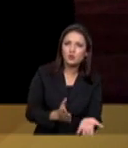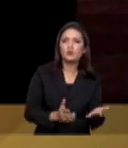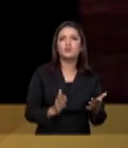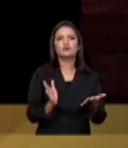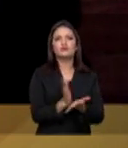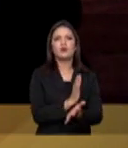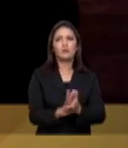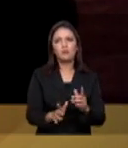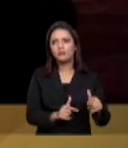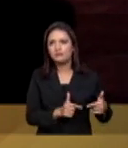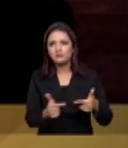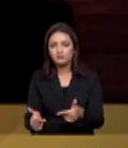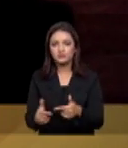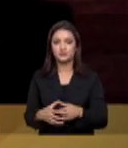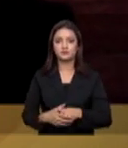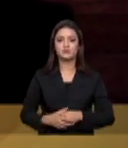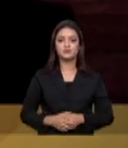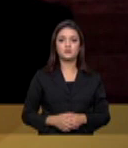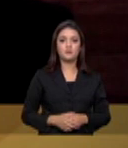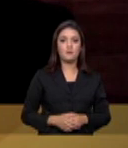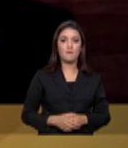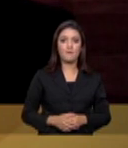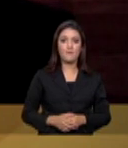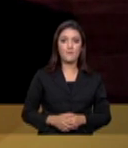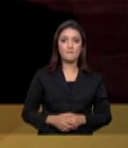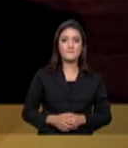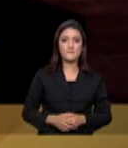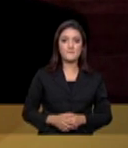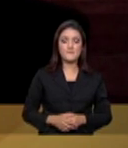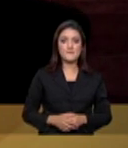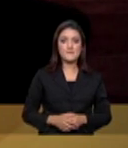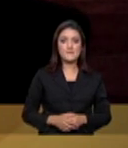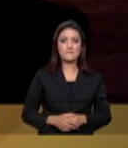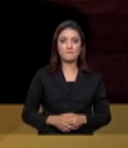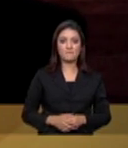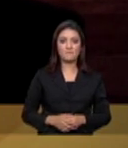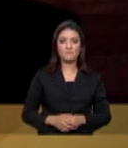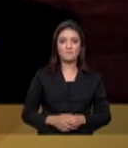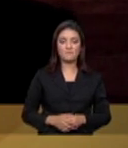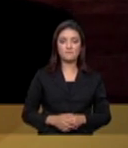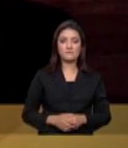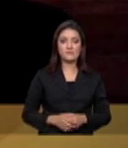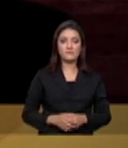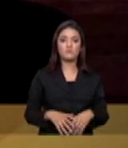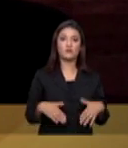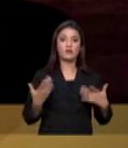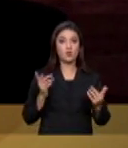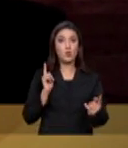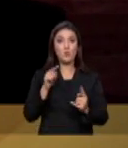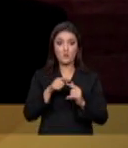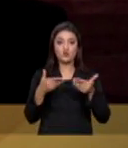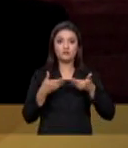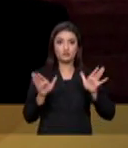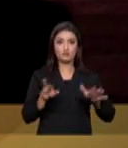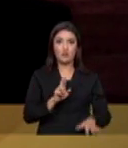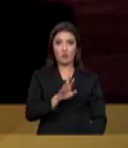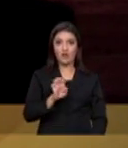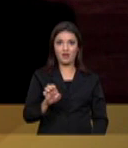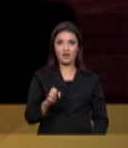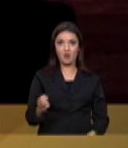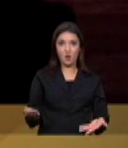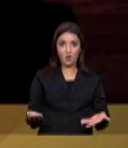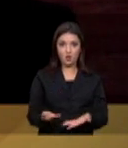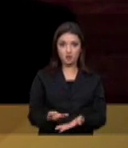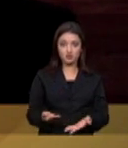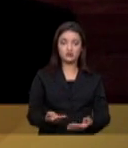a demanda de Verona interposição do presente recurso extraordinário em